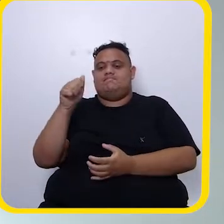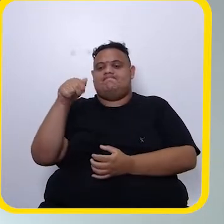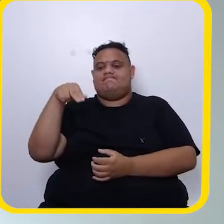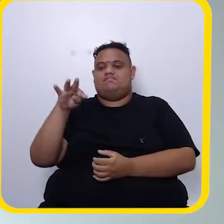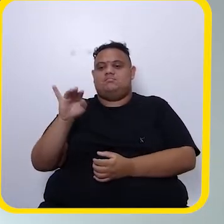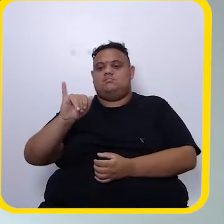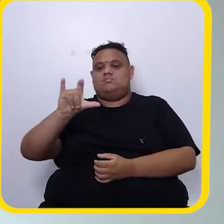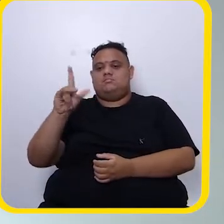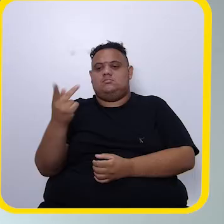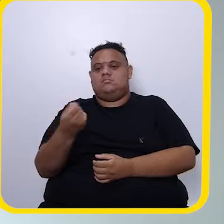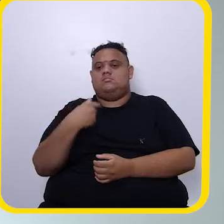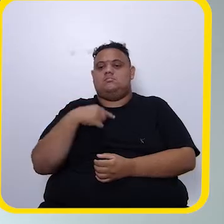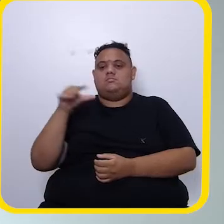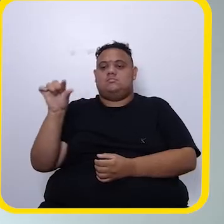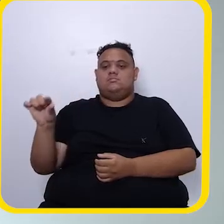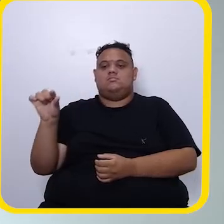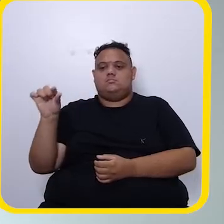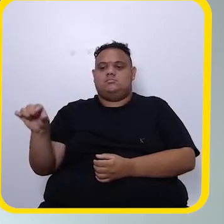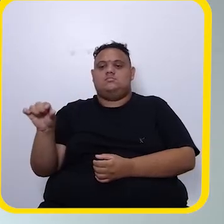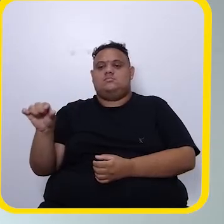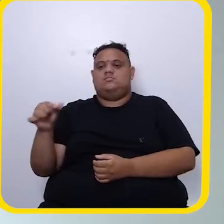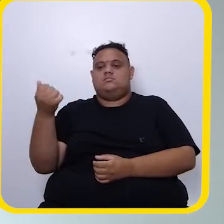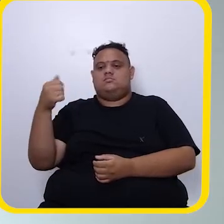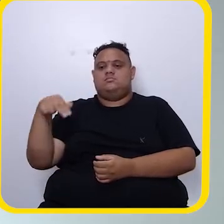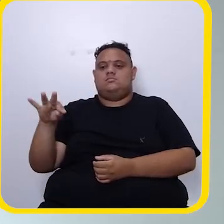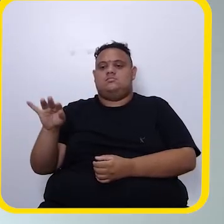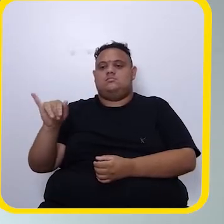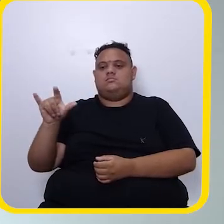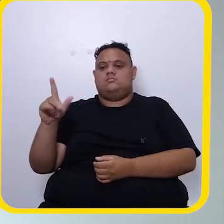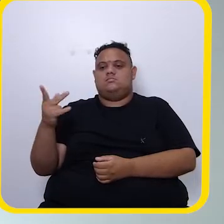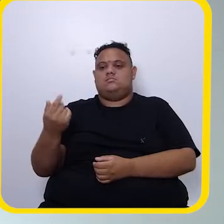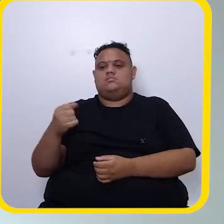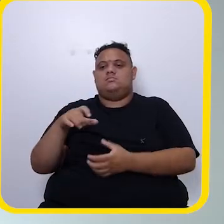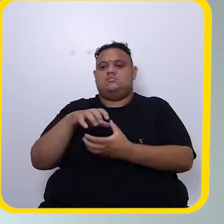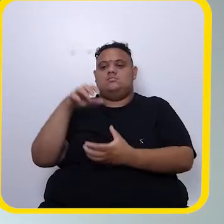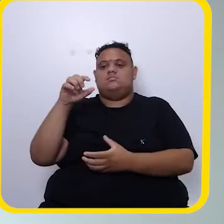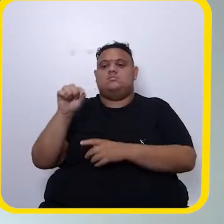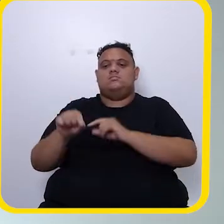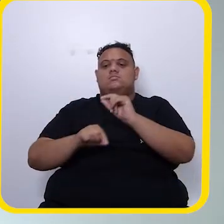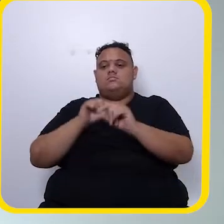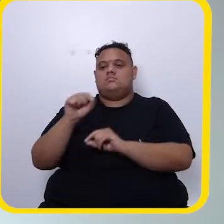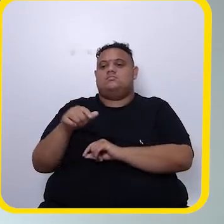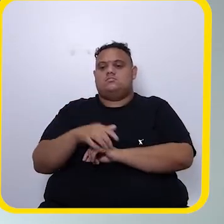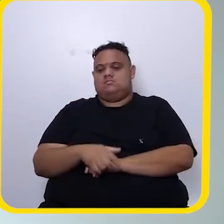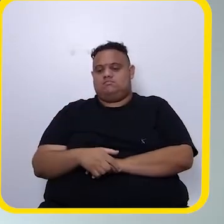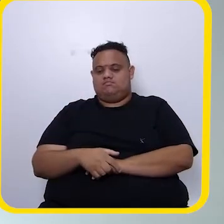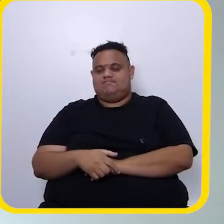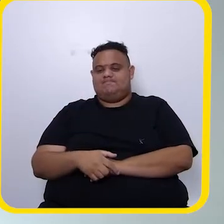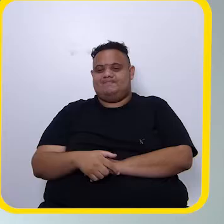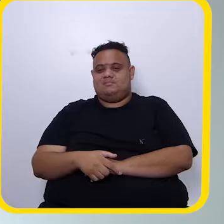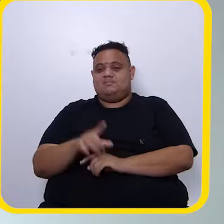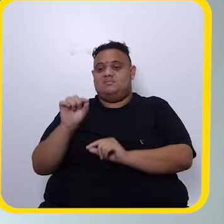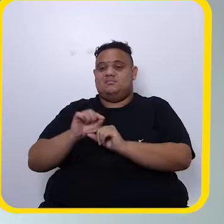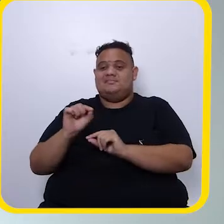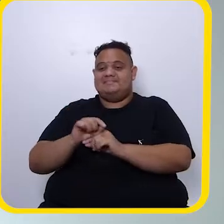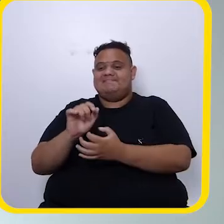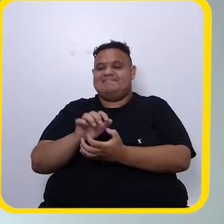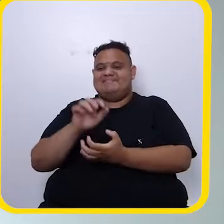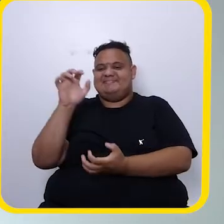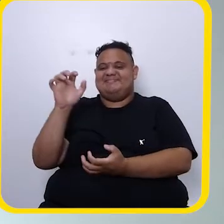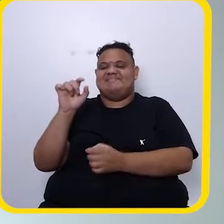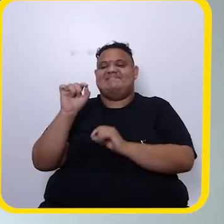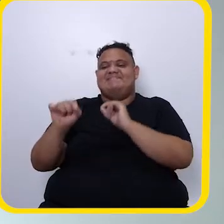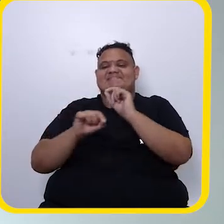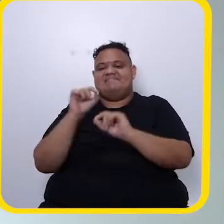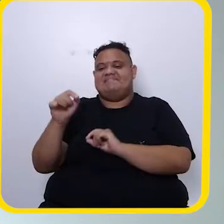Grandes Antilhas, né, e as Pequenas Antilhas. As Grandes Antilhas, pessoal, quem faz parte